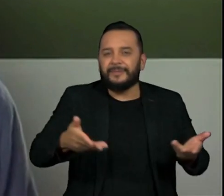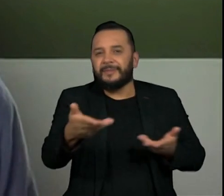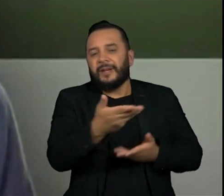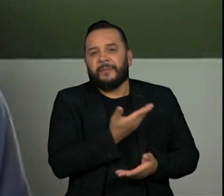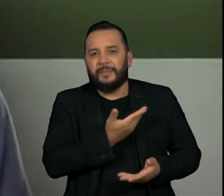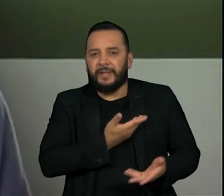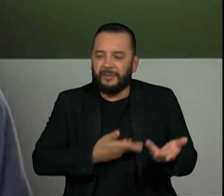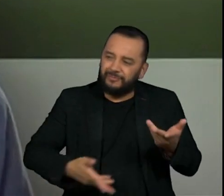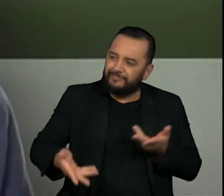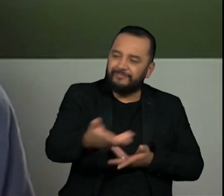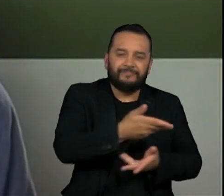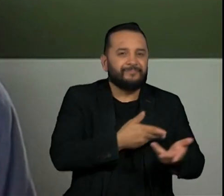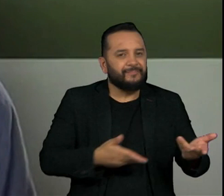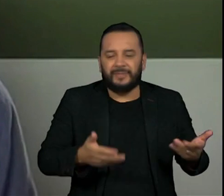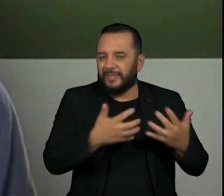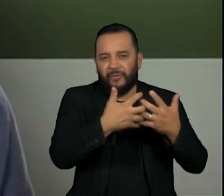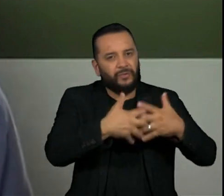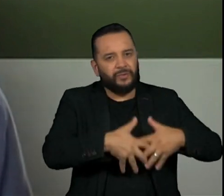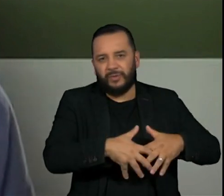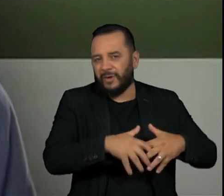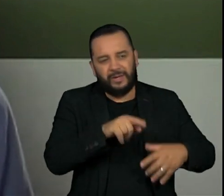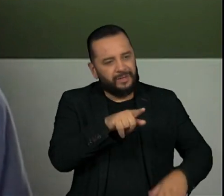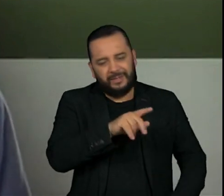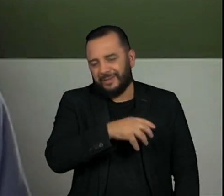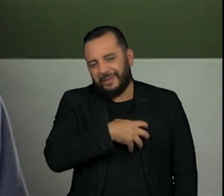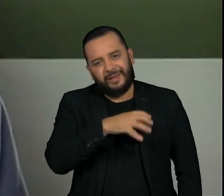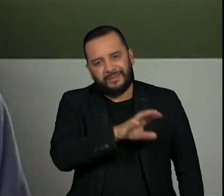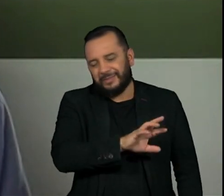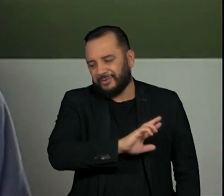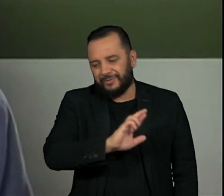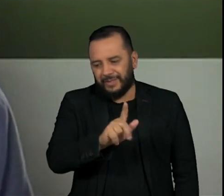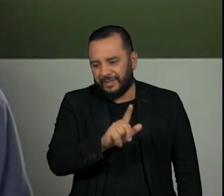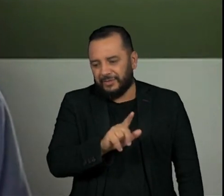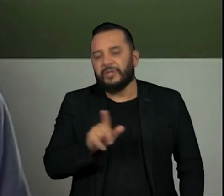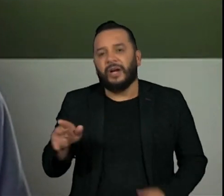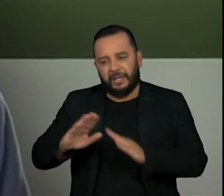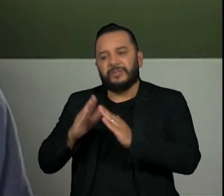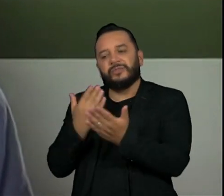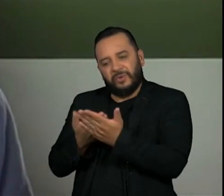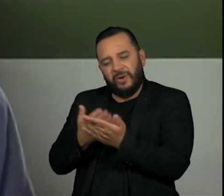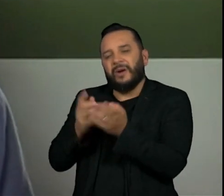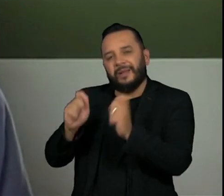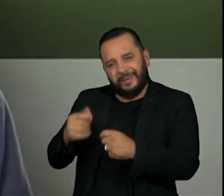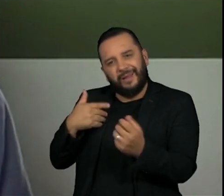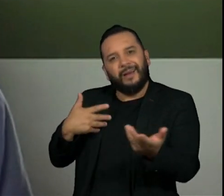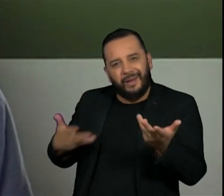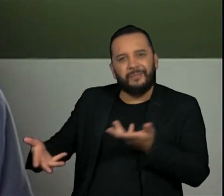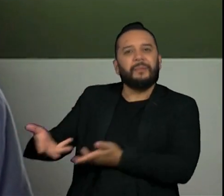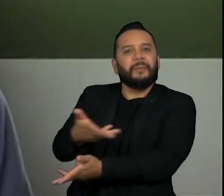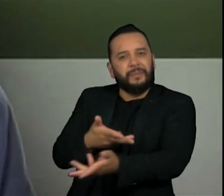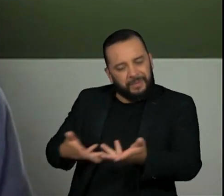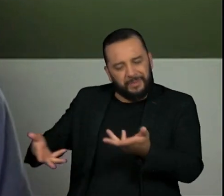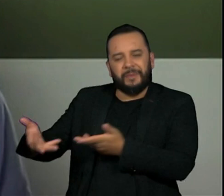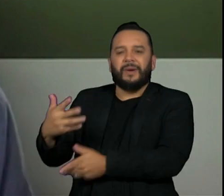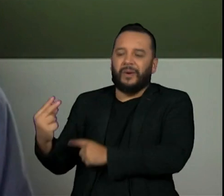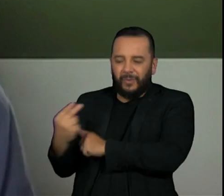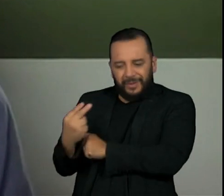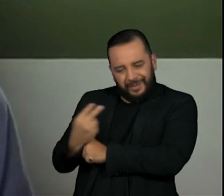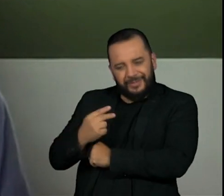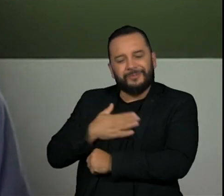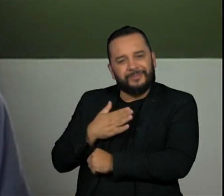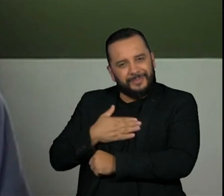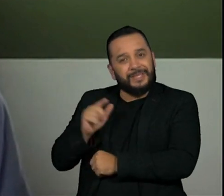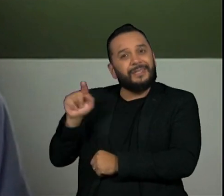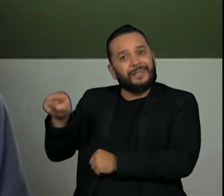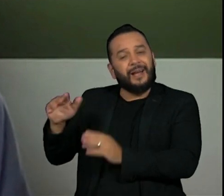mais assim. Ok, entendi. A escola é o último lugar que eu associo com esse cuidado. É lá que eu sou